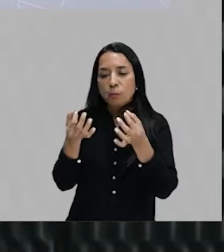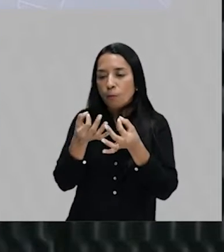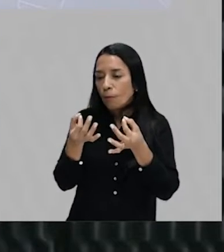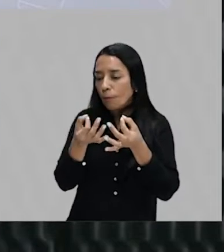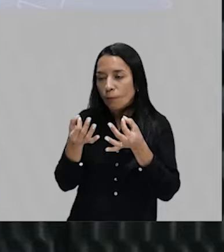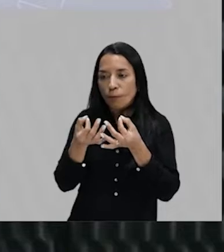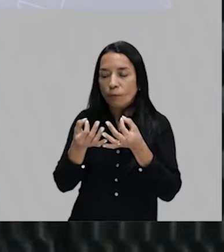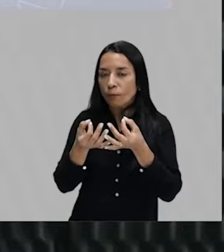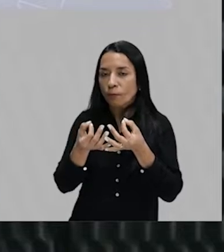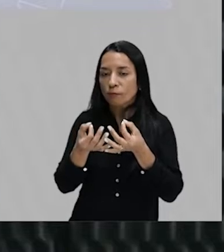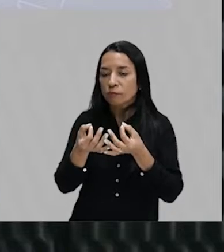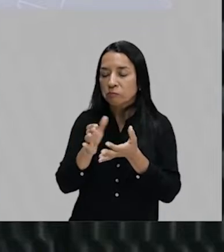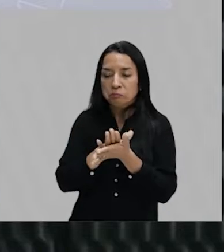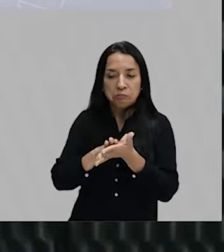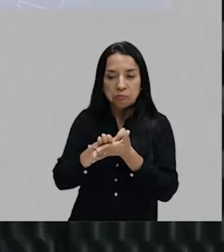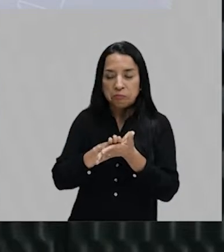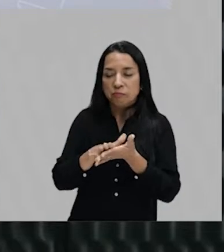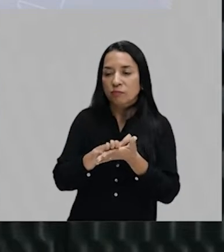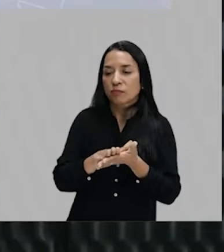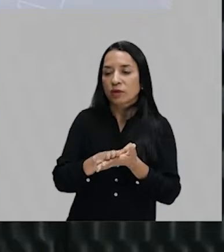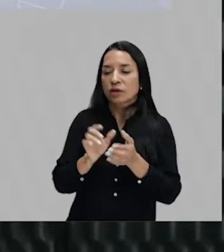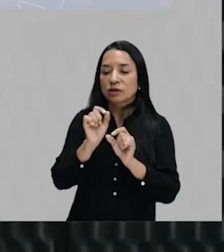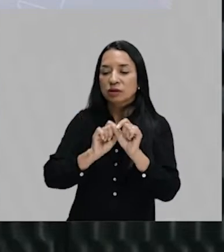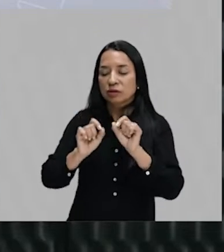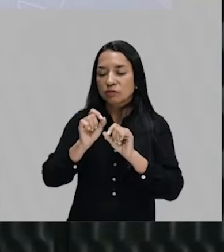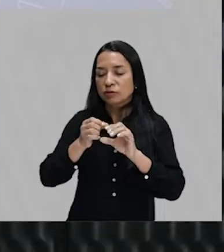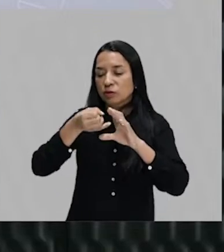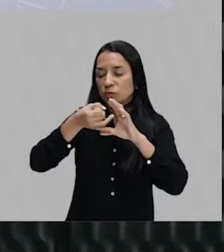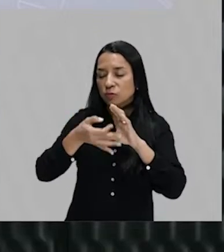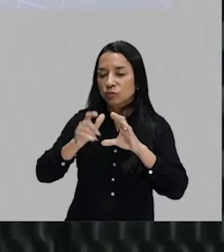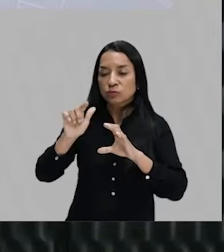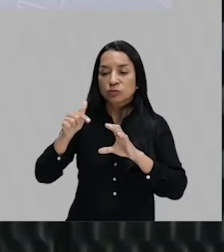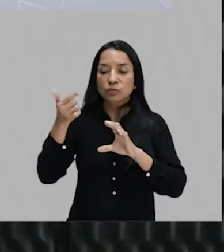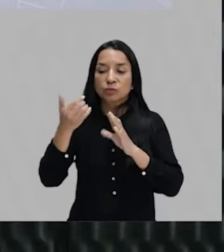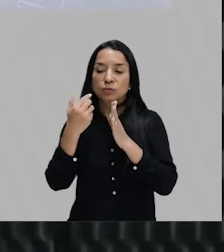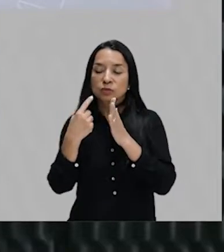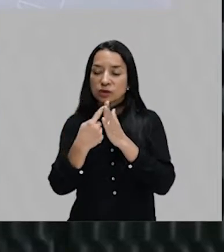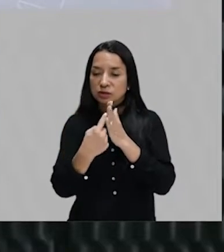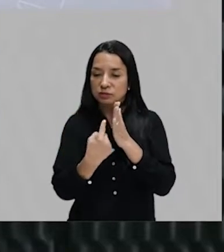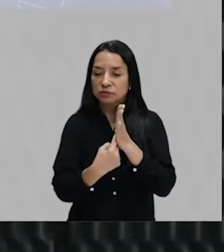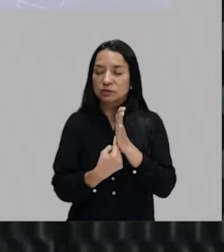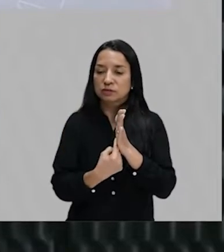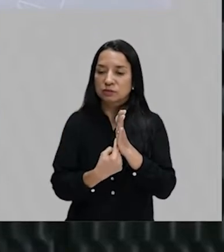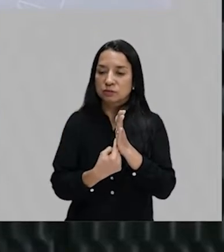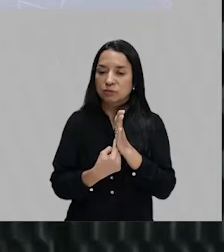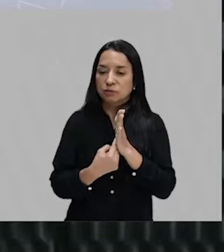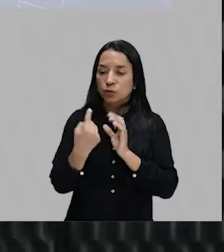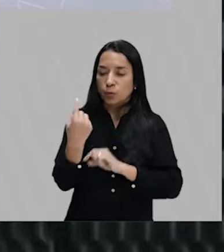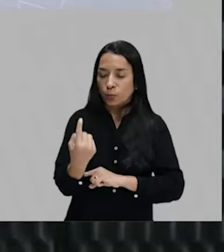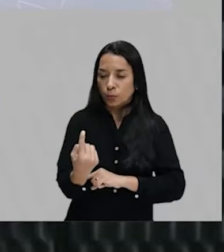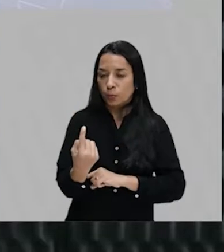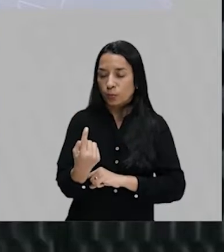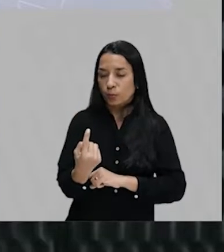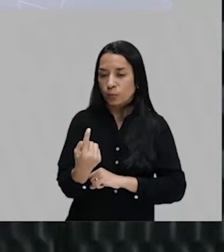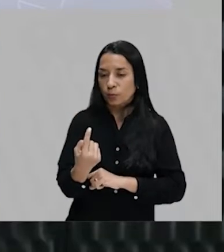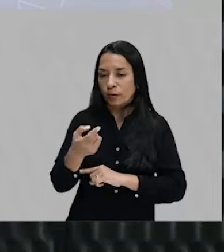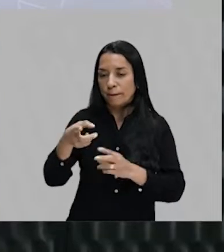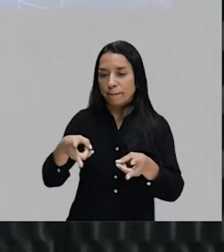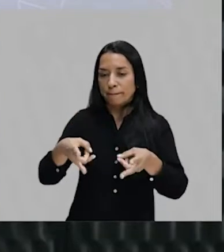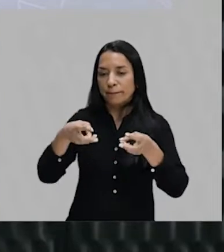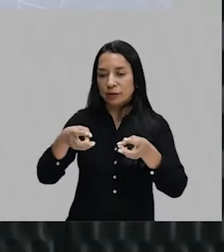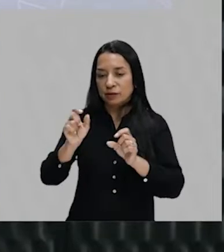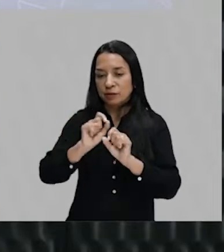preenche com elemento dois que é o conjunto no caso já com uma outra classificação até de unitário só tem um elemento então já é para você